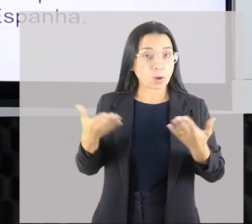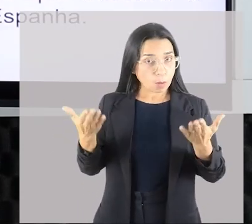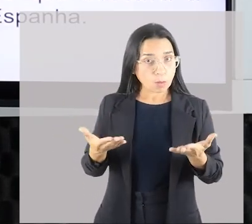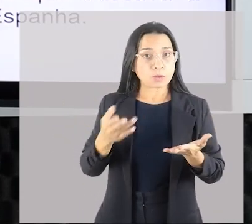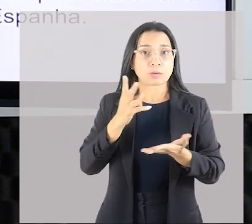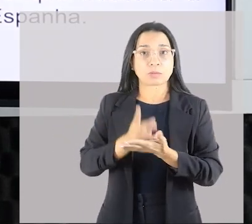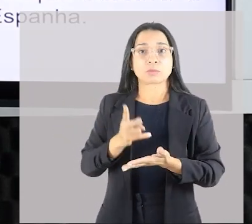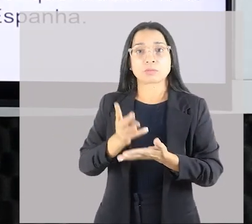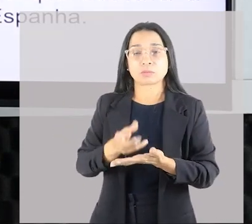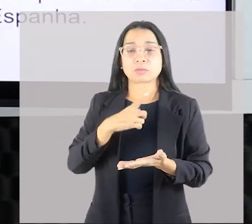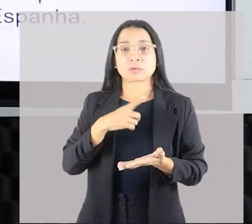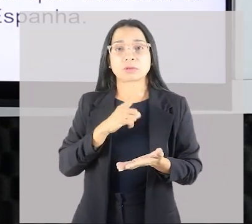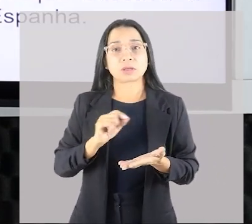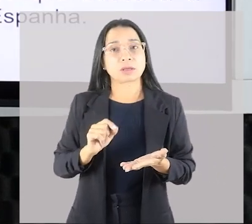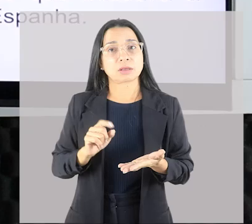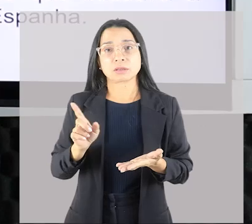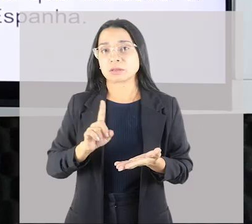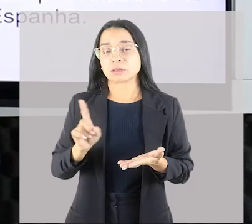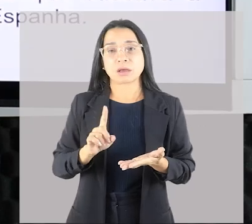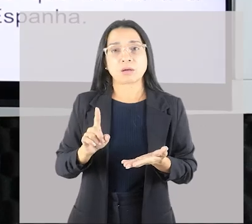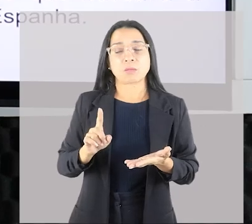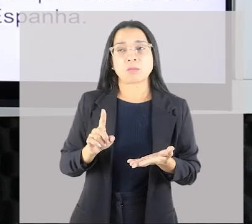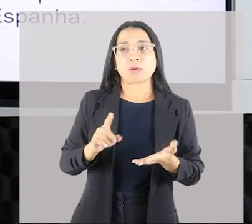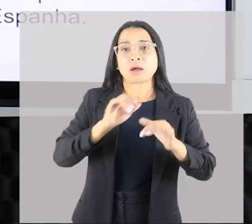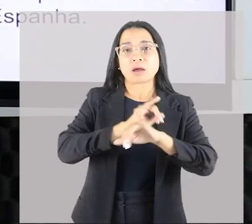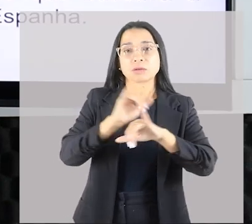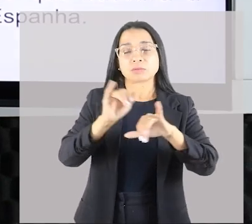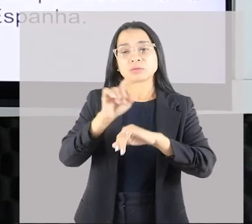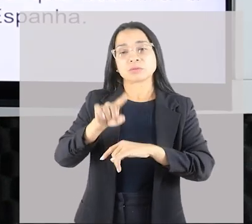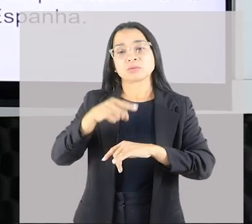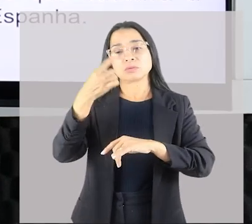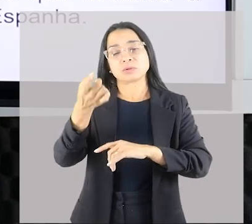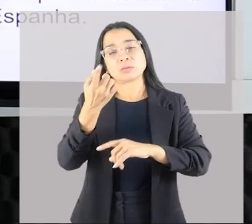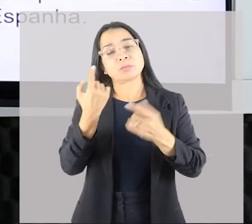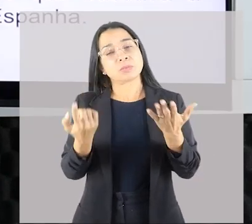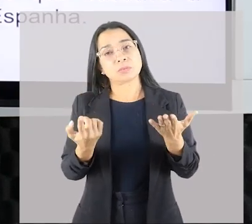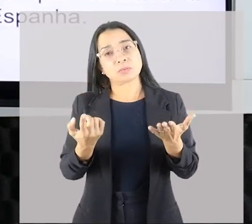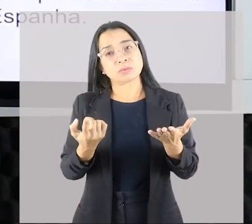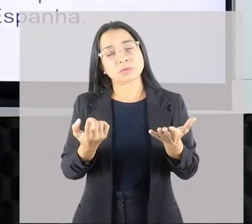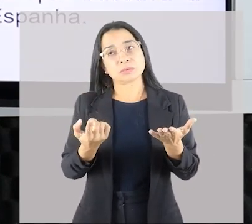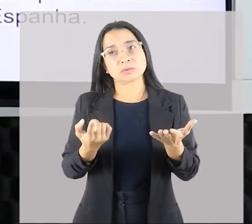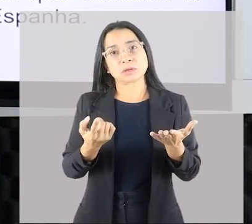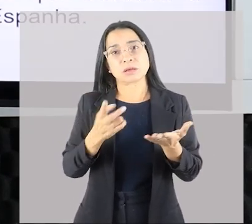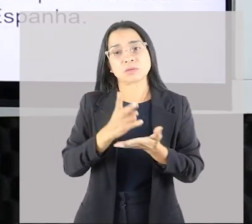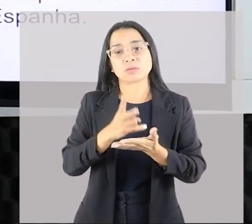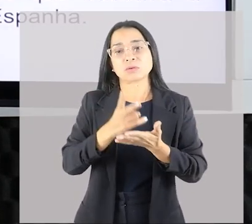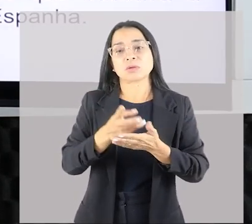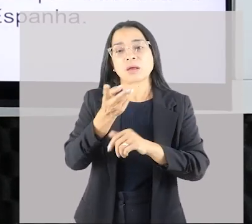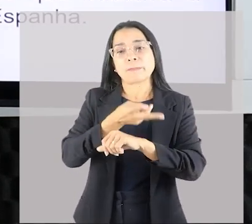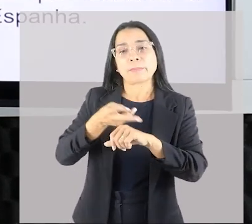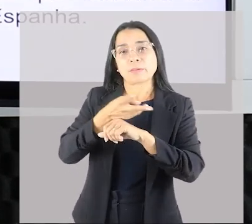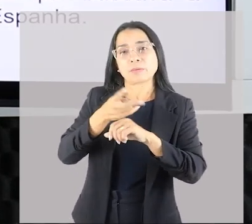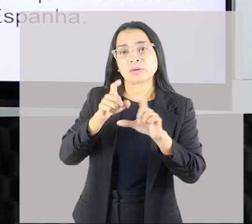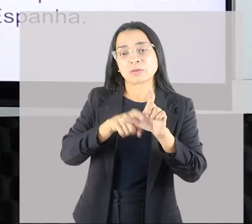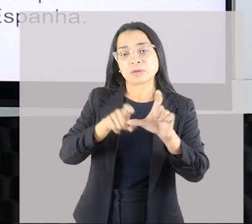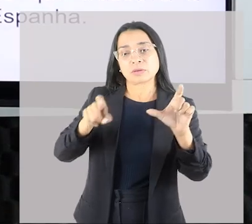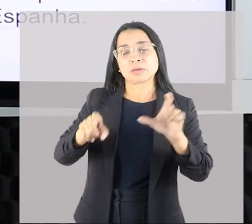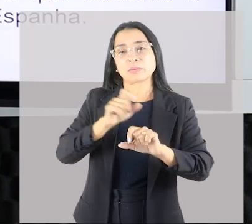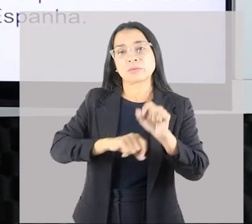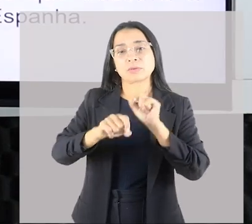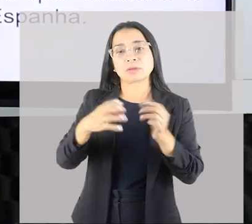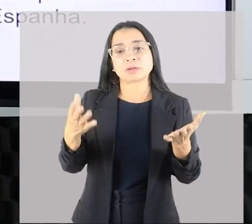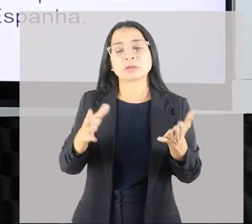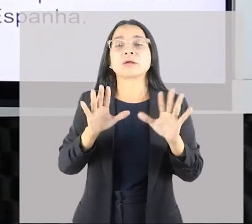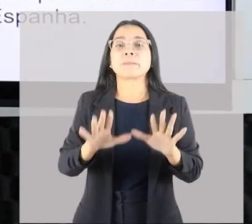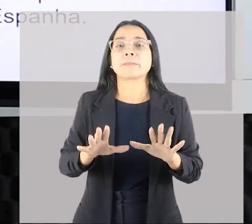terrorista? Não. O ETA, ele anunciou que ele depôs as suas armas, ou seja, ele vai continuar buscando, tá certo? Buscar a independência desse país,